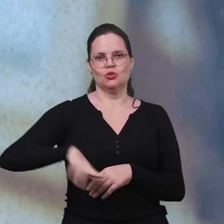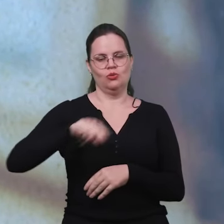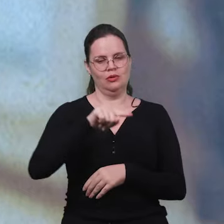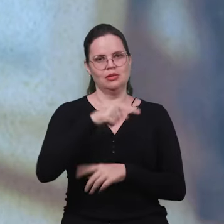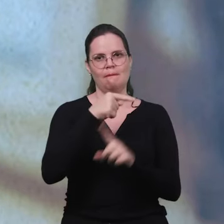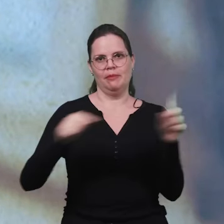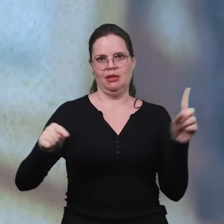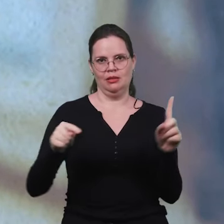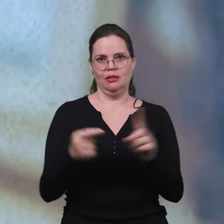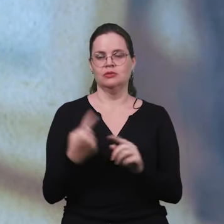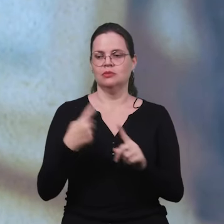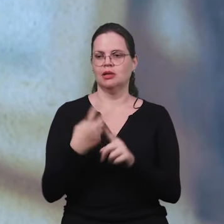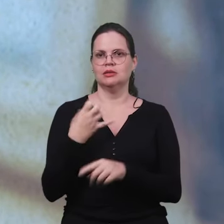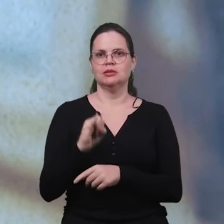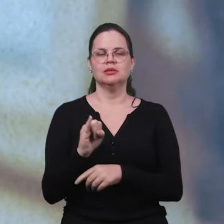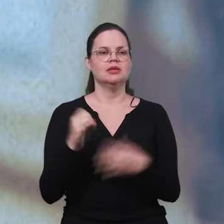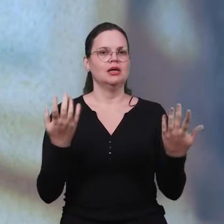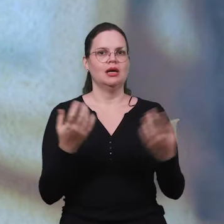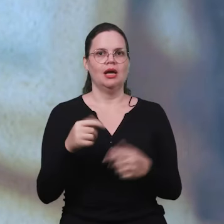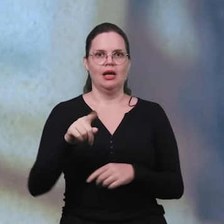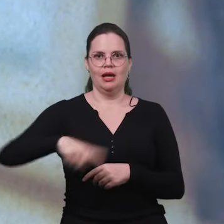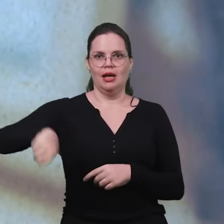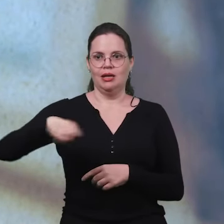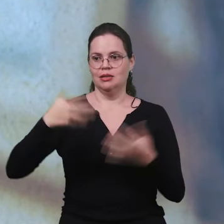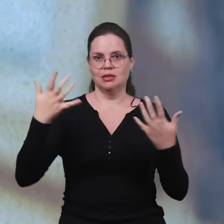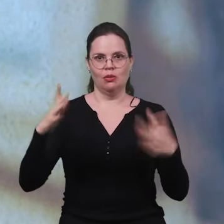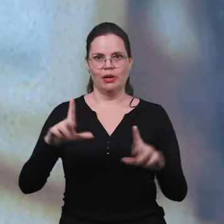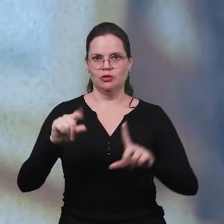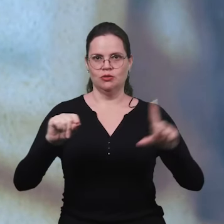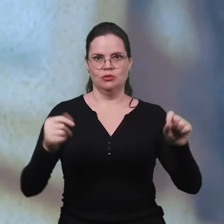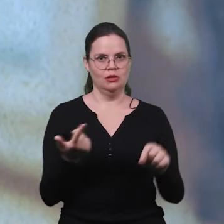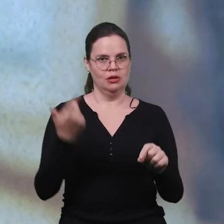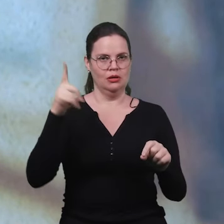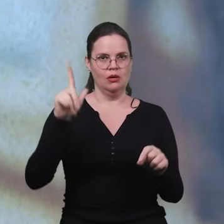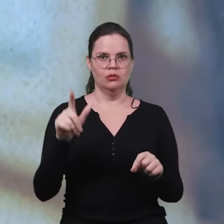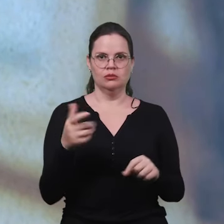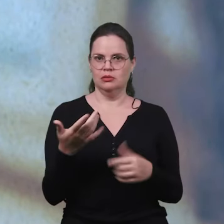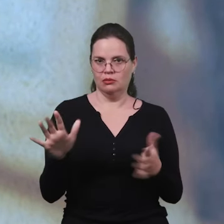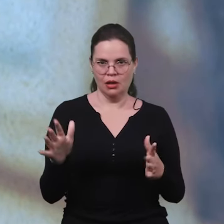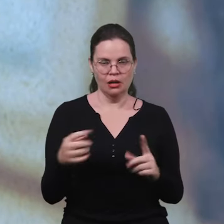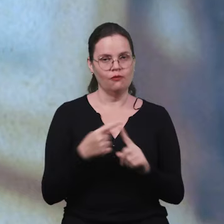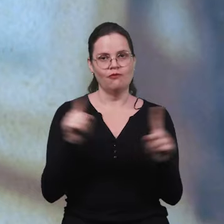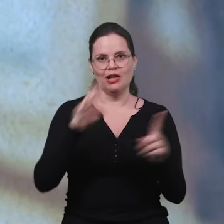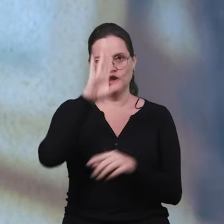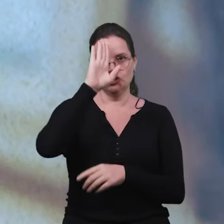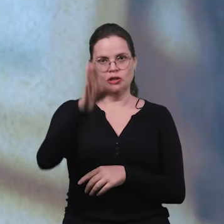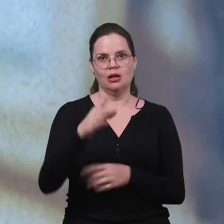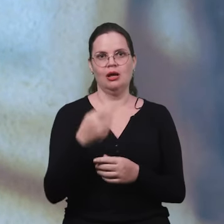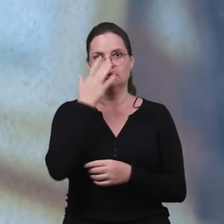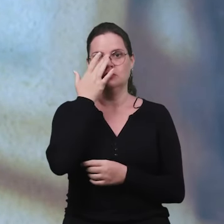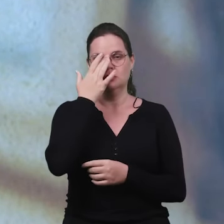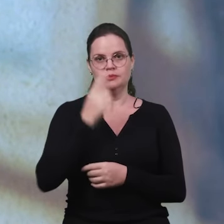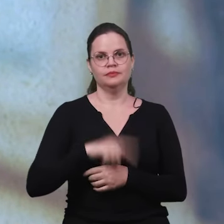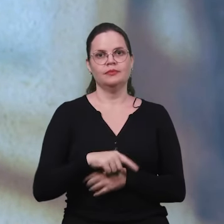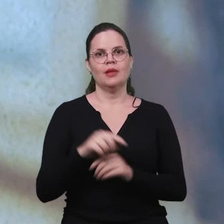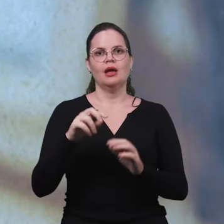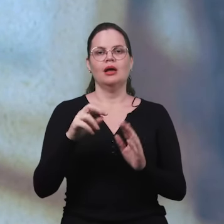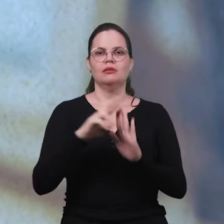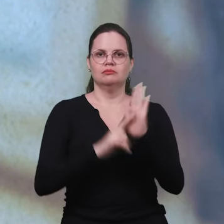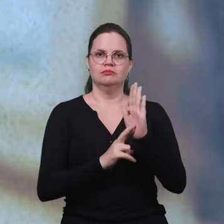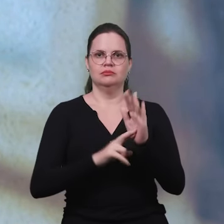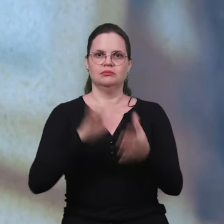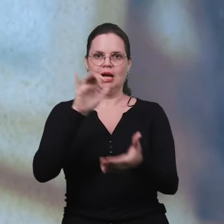se o casal ele não escolhe um outro regime, seja no casamento ou na união estável, vai vigorar entre eles ali o regime da